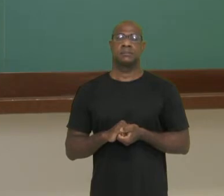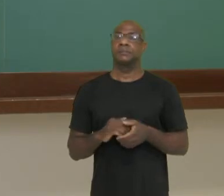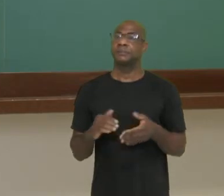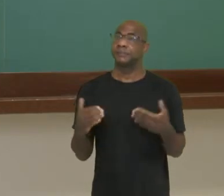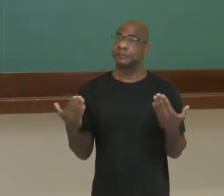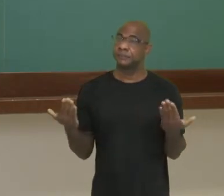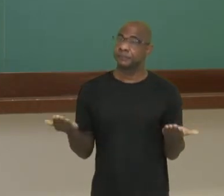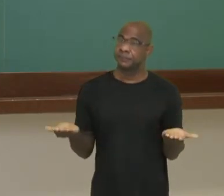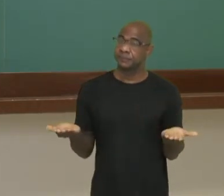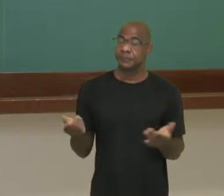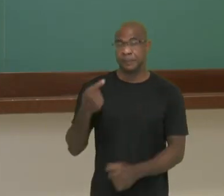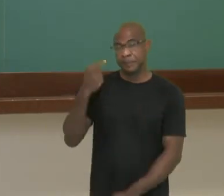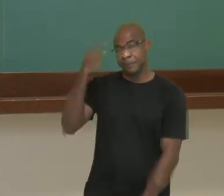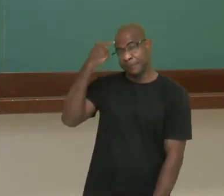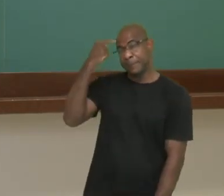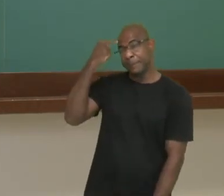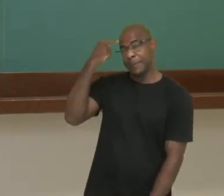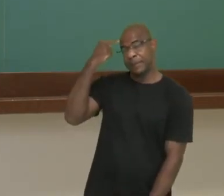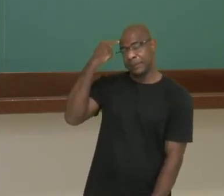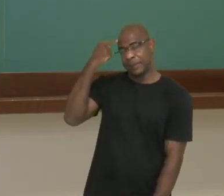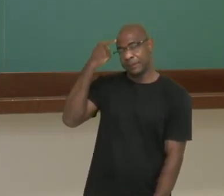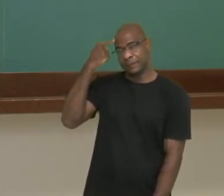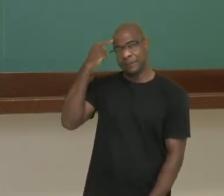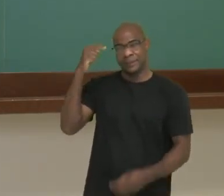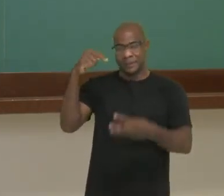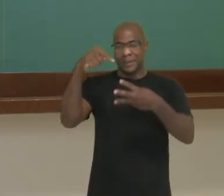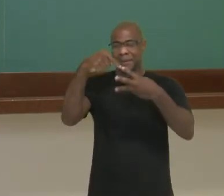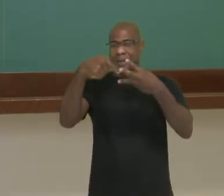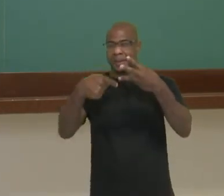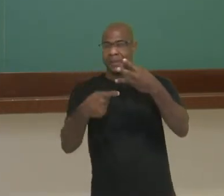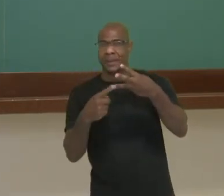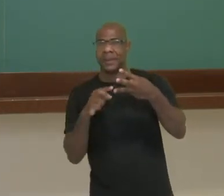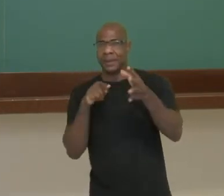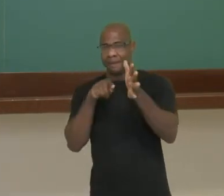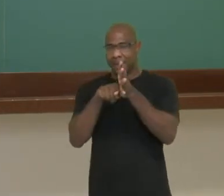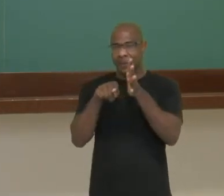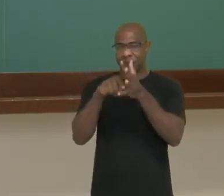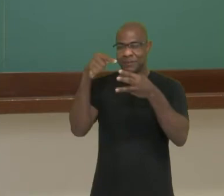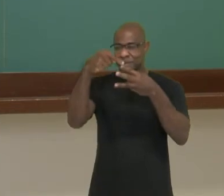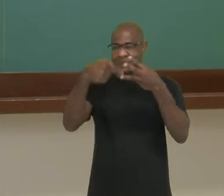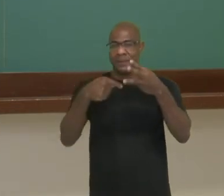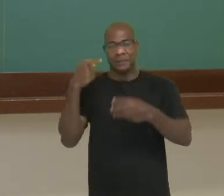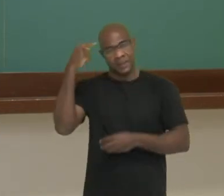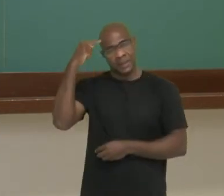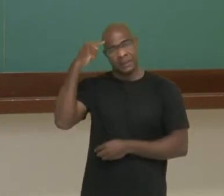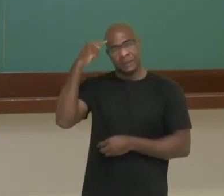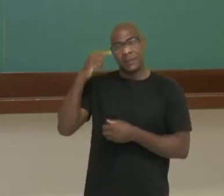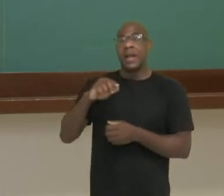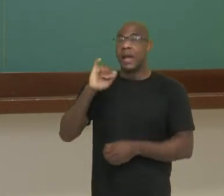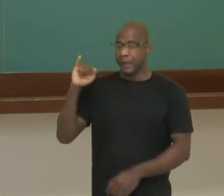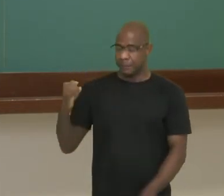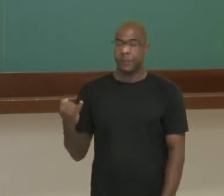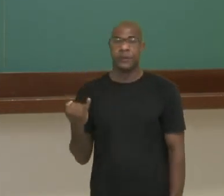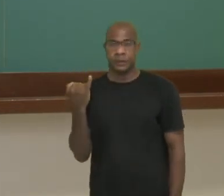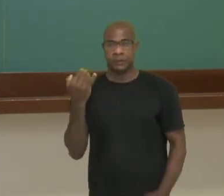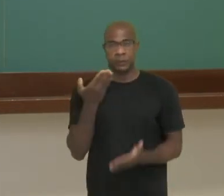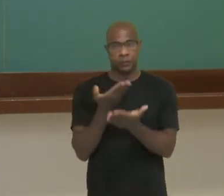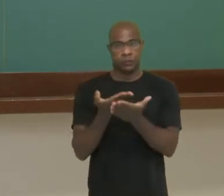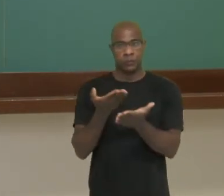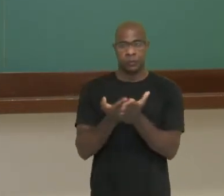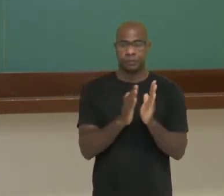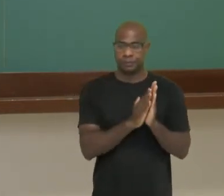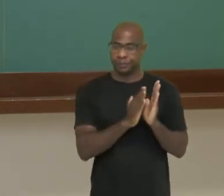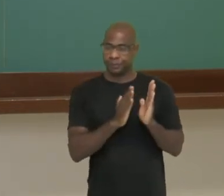Então, pessoal, pensaram a respeito dessas questões? Essas questões são fundamentais para o nosso estudo aí nesse trimestre. O que